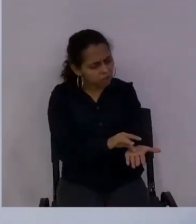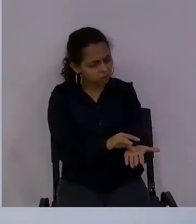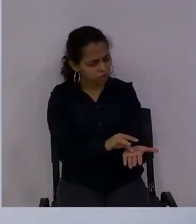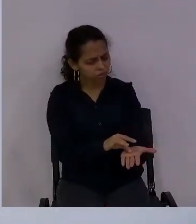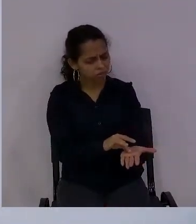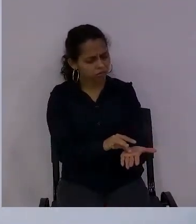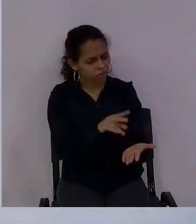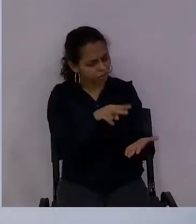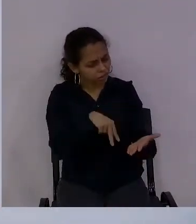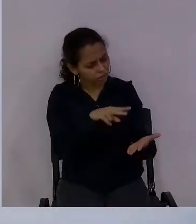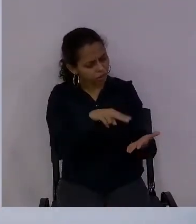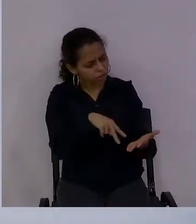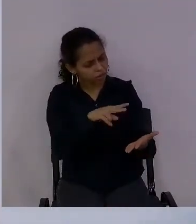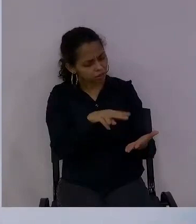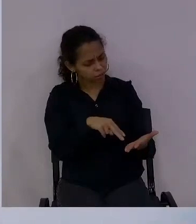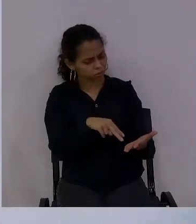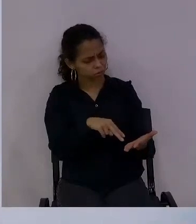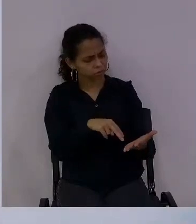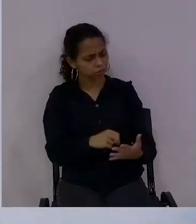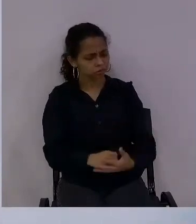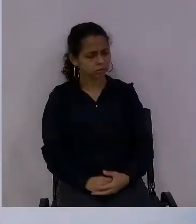aprender.